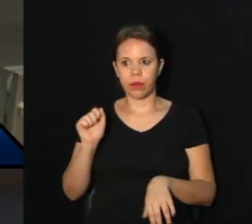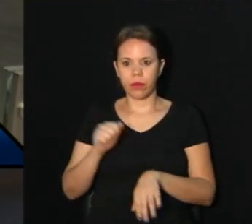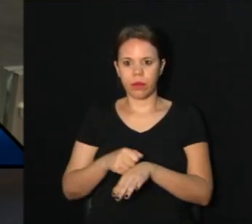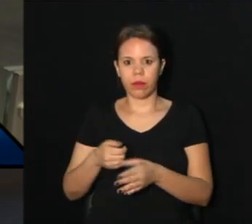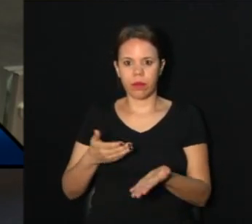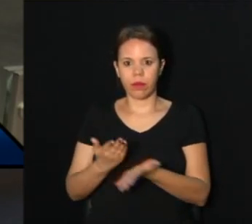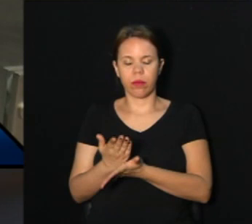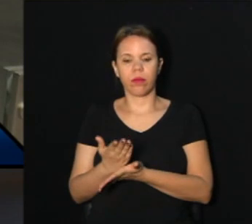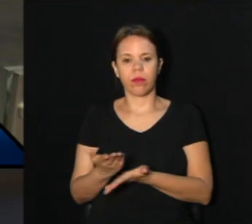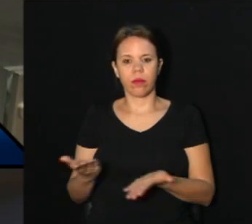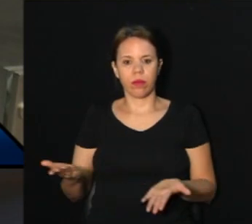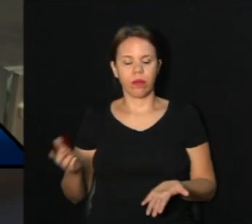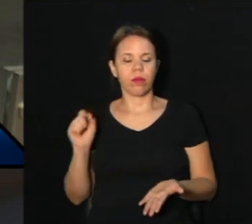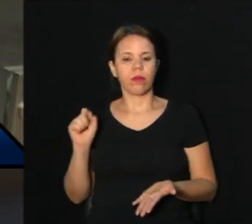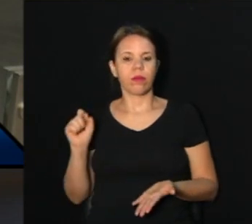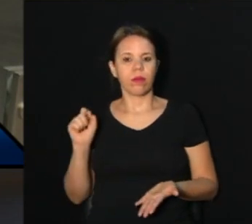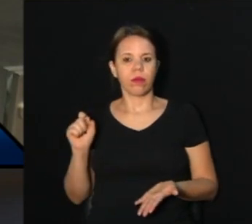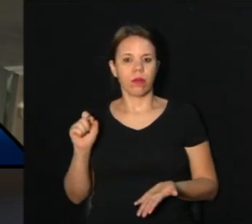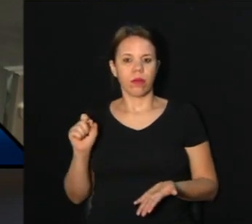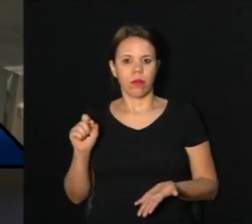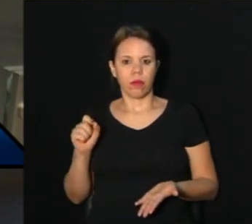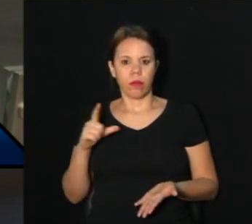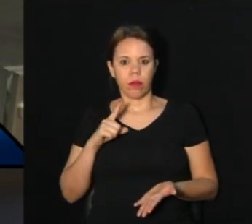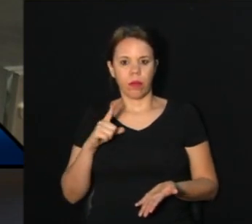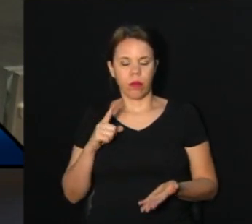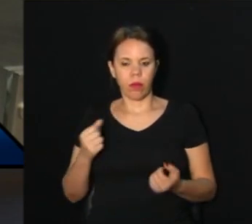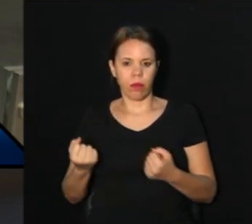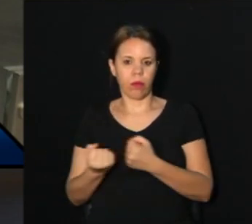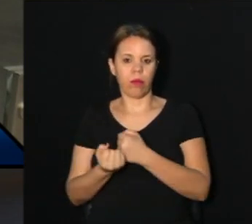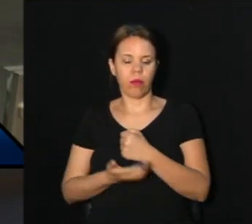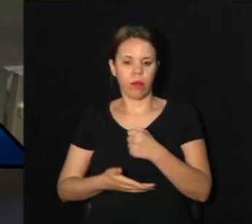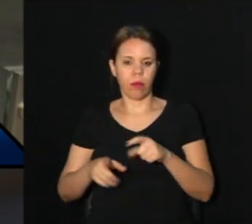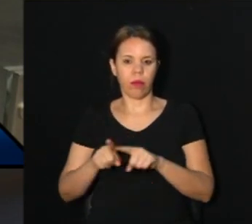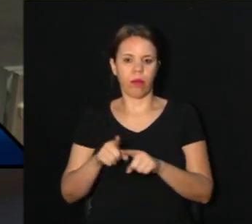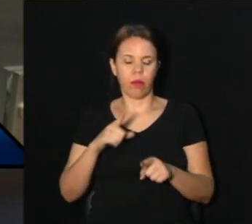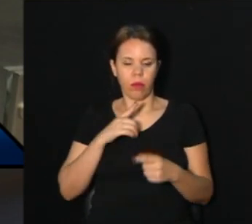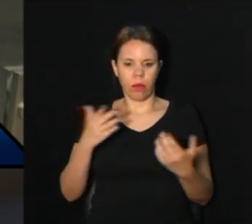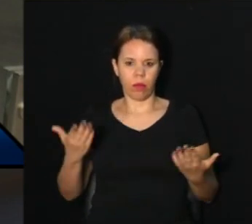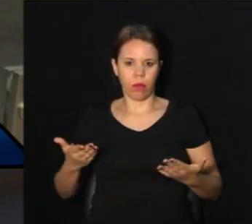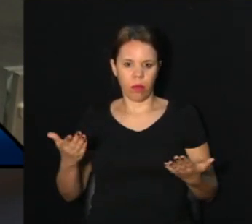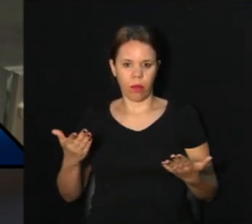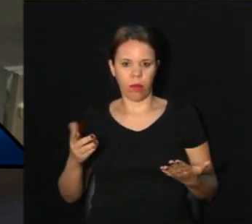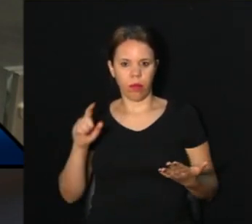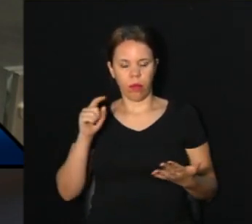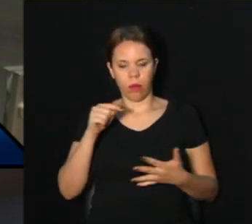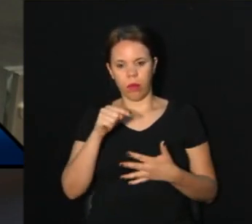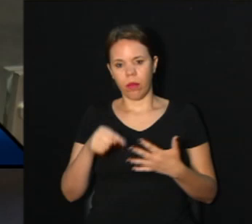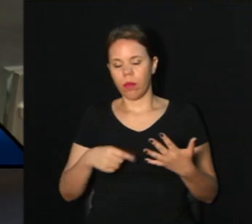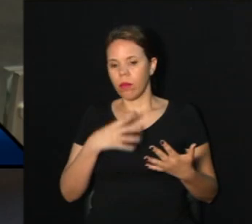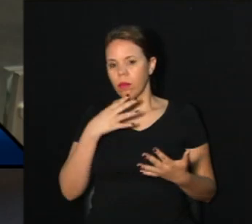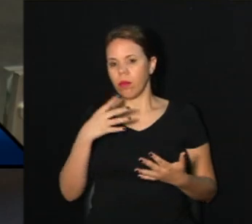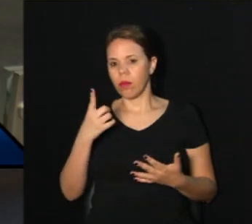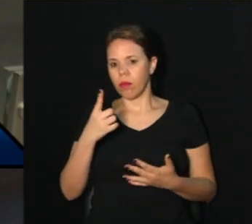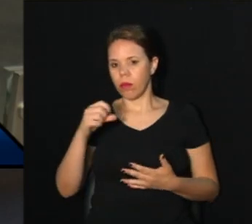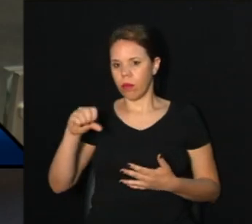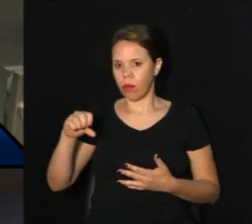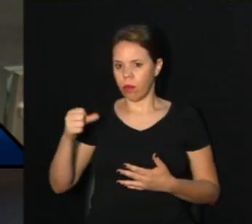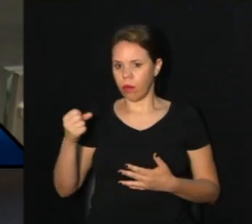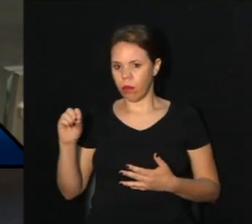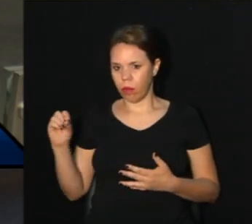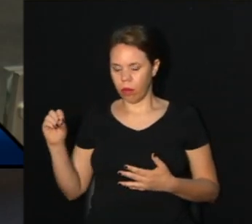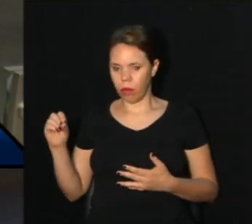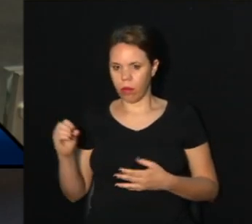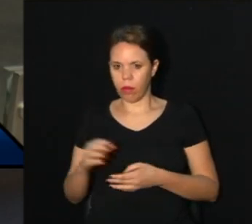solidificou, quem deu o alicerce ao que nós temos hoje, são esses que eu conheço desde 1980,